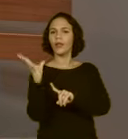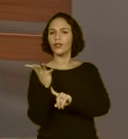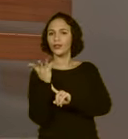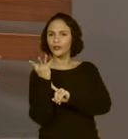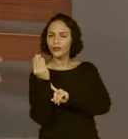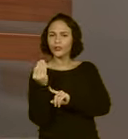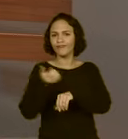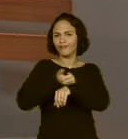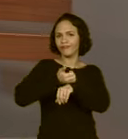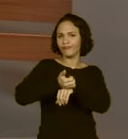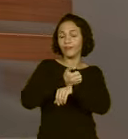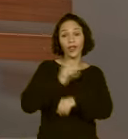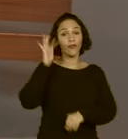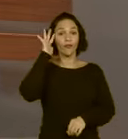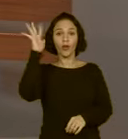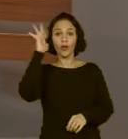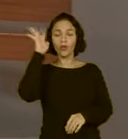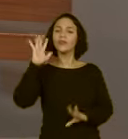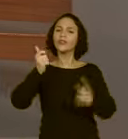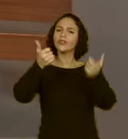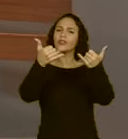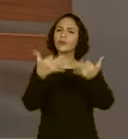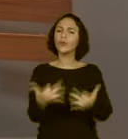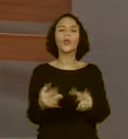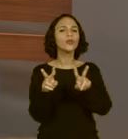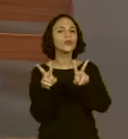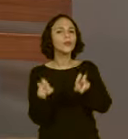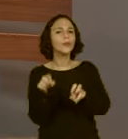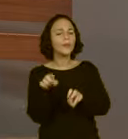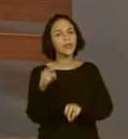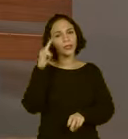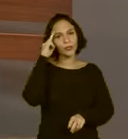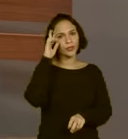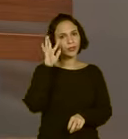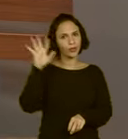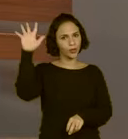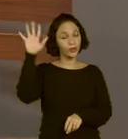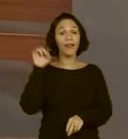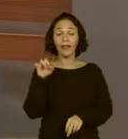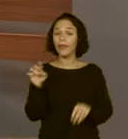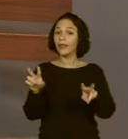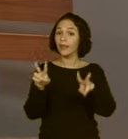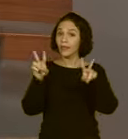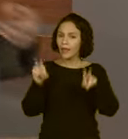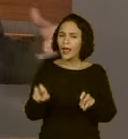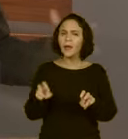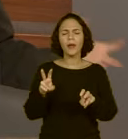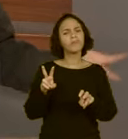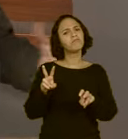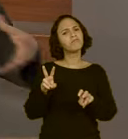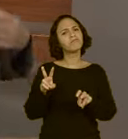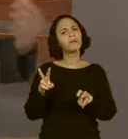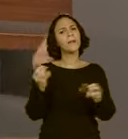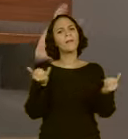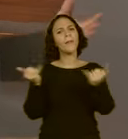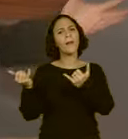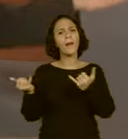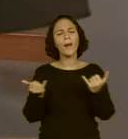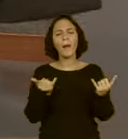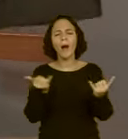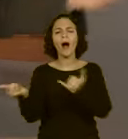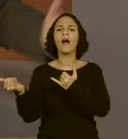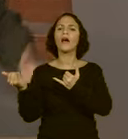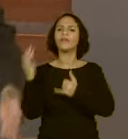artistas, filósofos, falaram sobre os sonhos. É um tema muito falado, muito